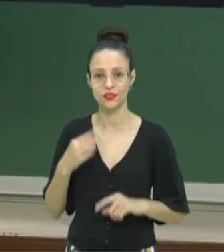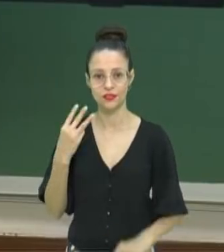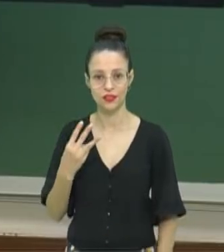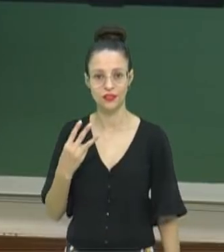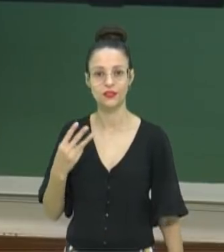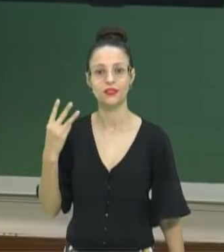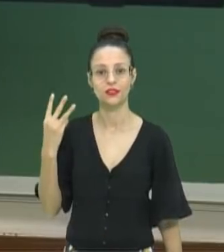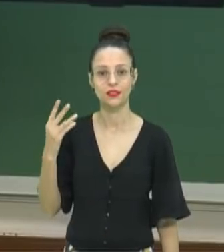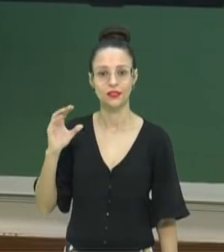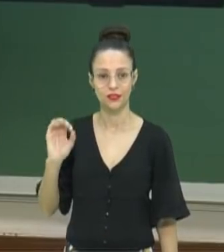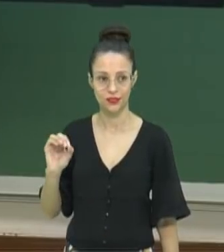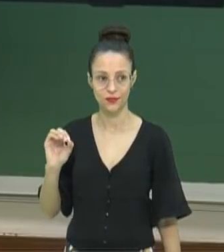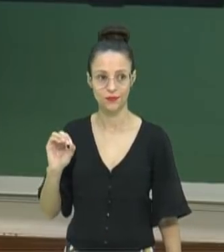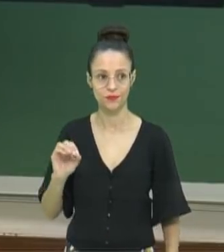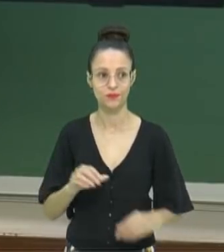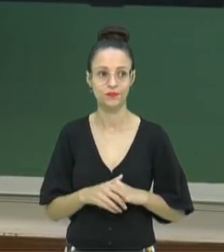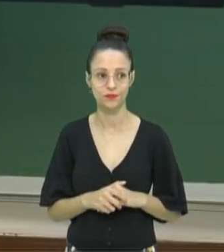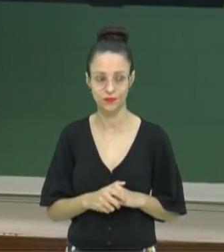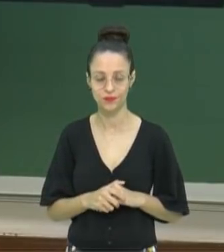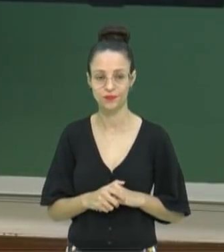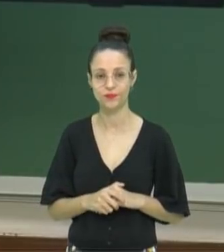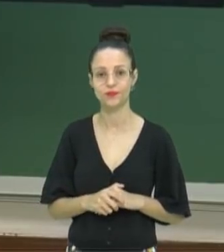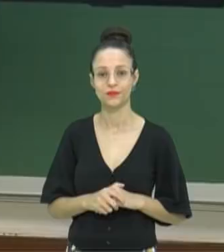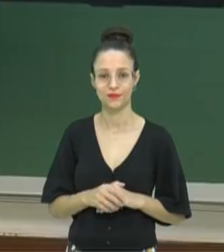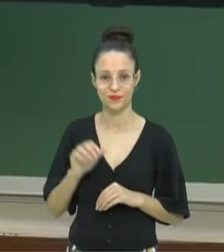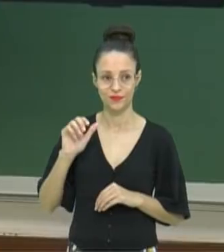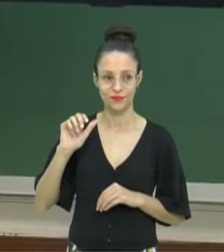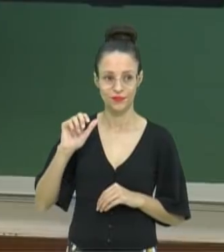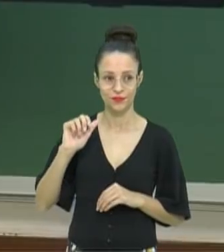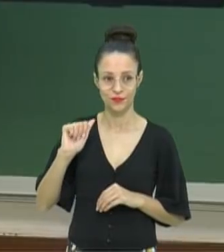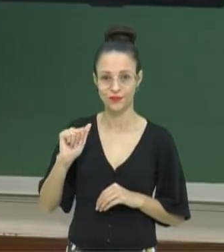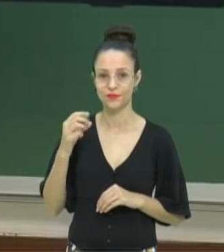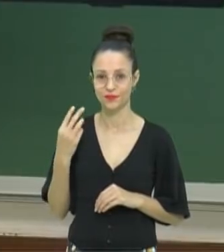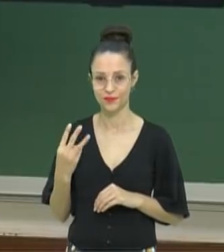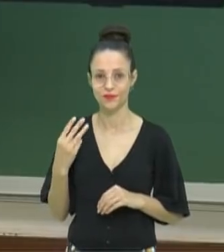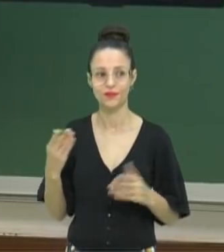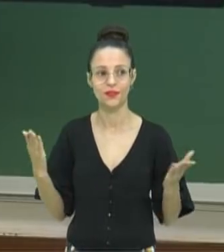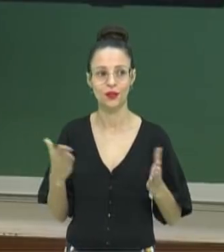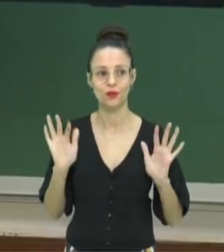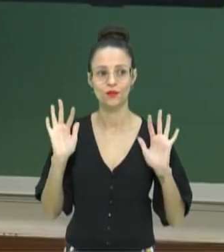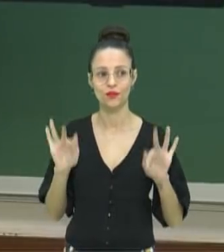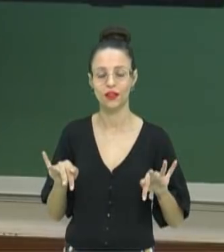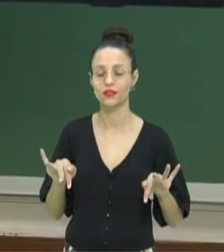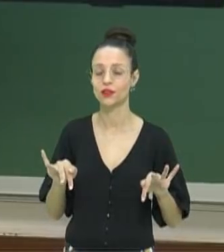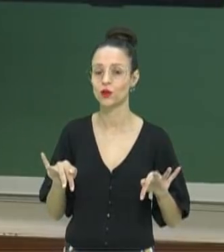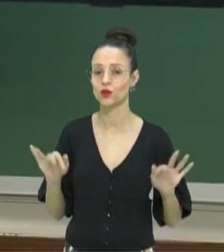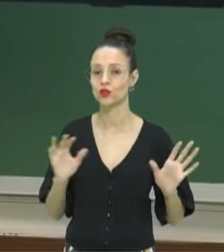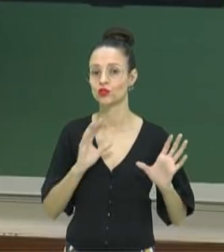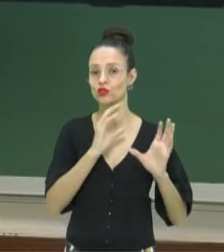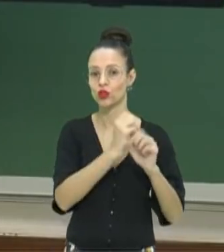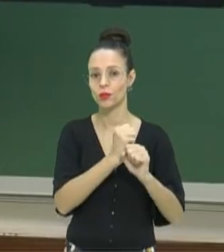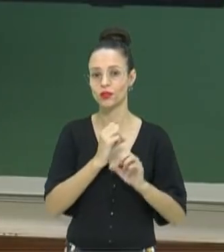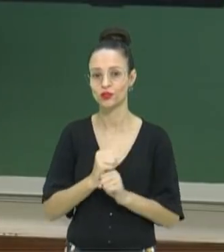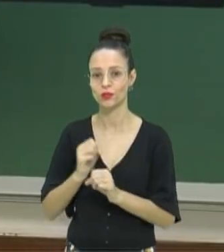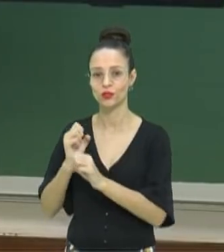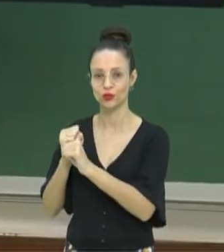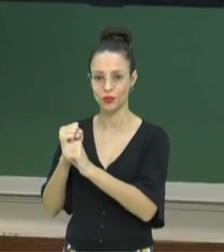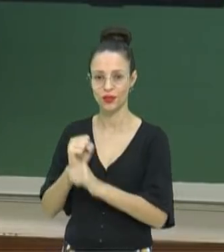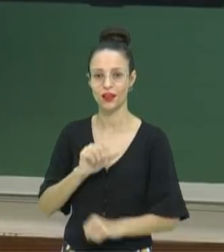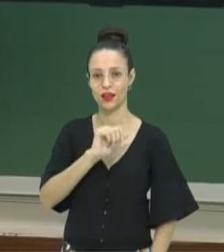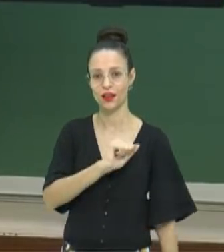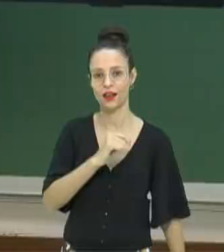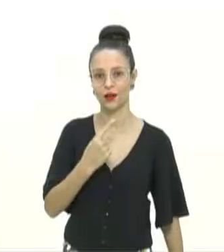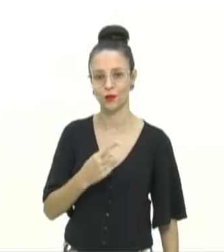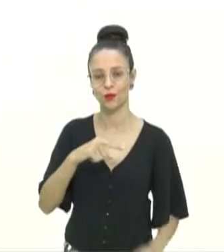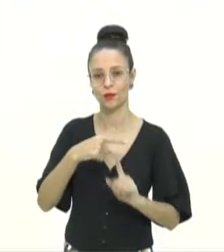é 30, a área do retângulo azul. E agora, para finalizar, é só somar as 3 áreas,